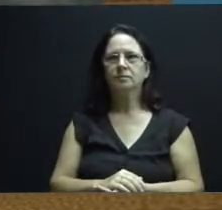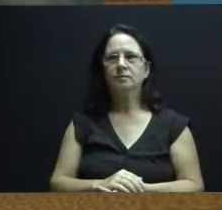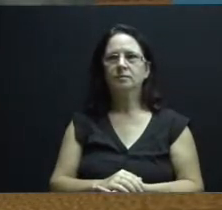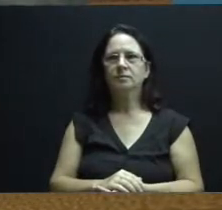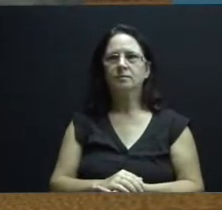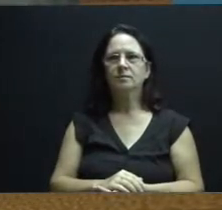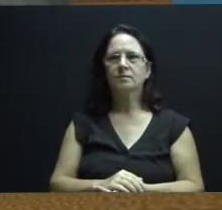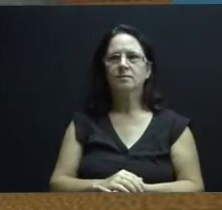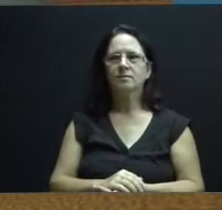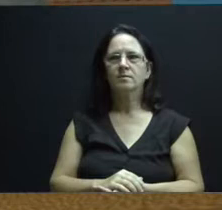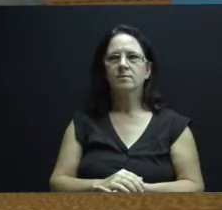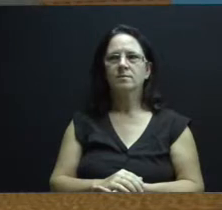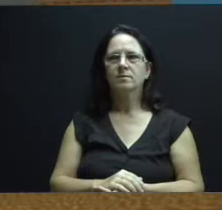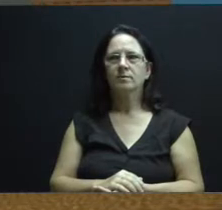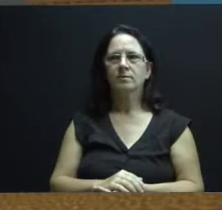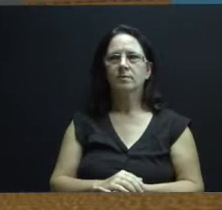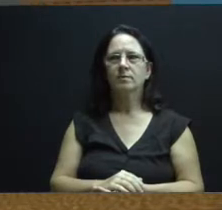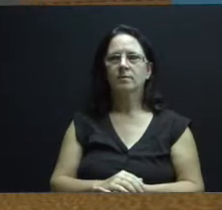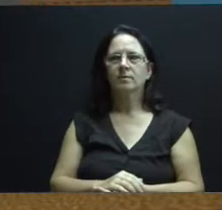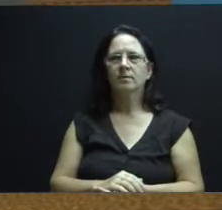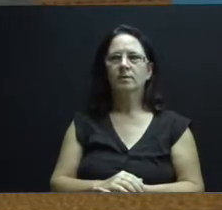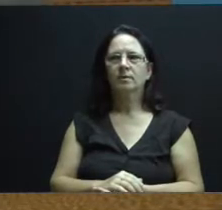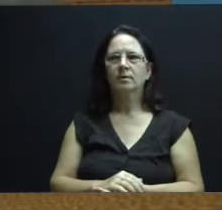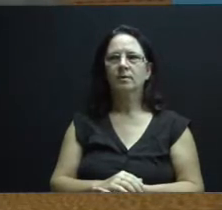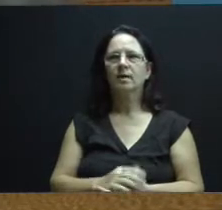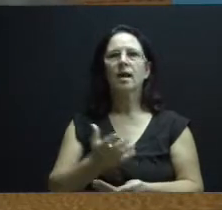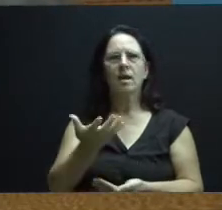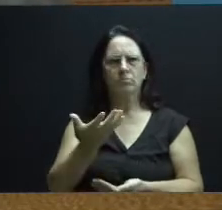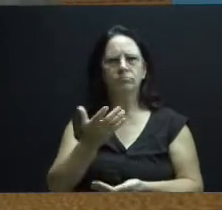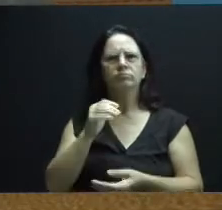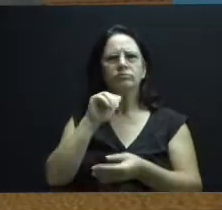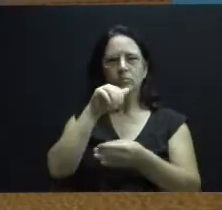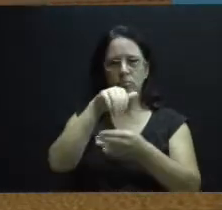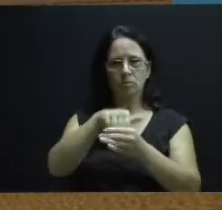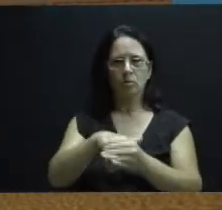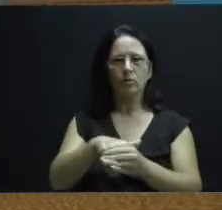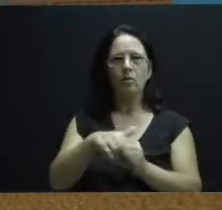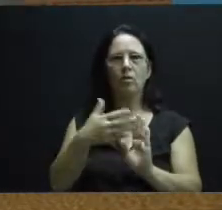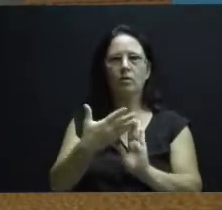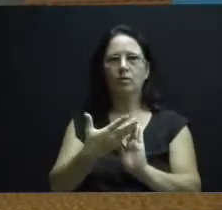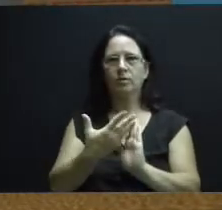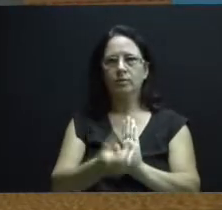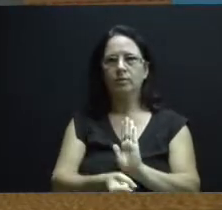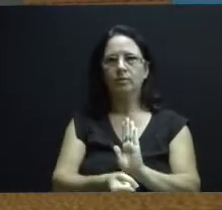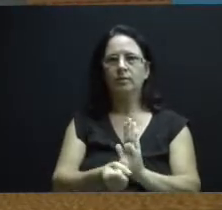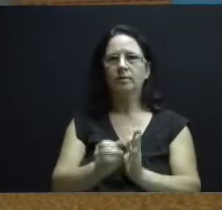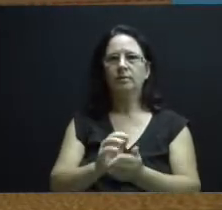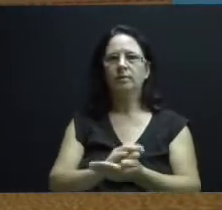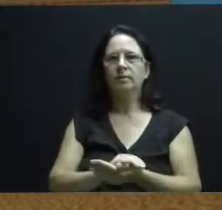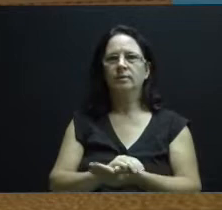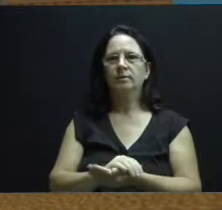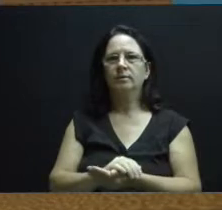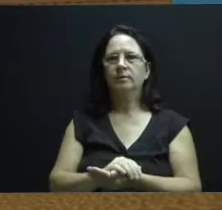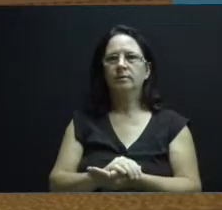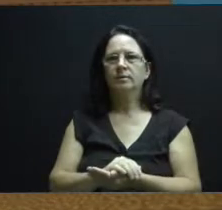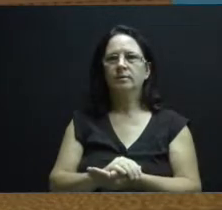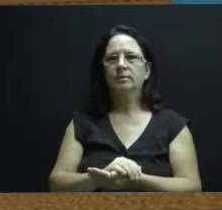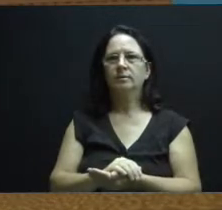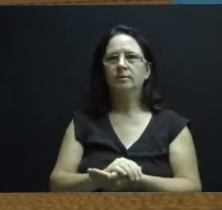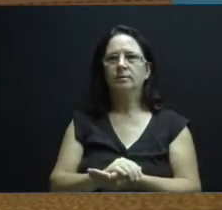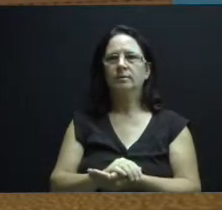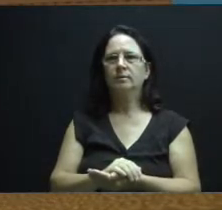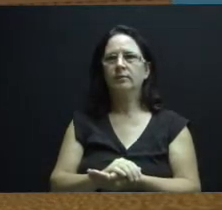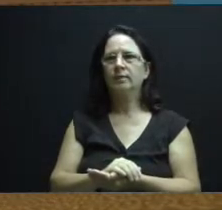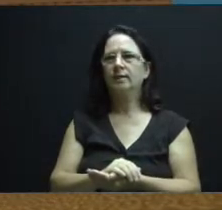era que já dá meu voto favorável à sua propositura um excelente proposituras que caiu